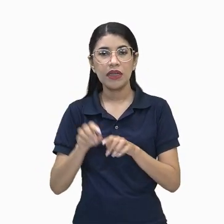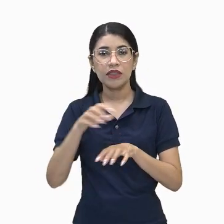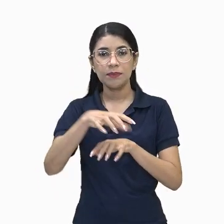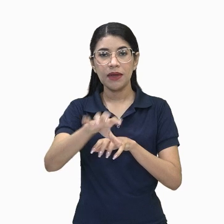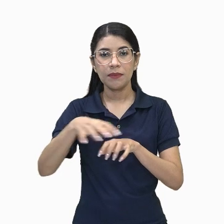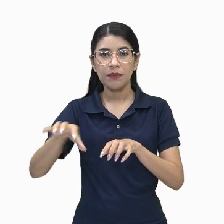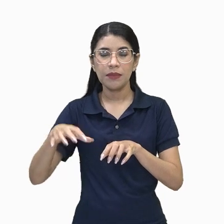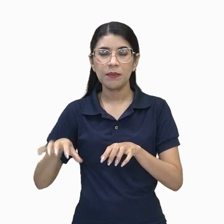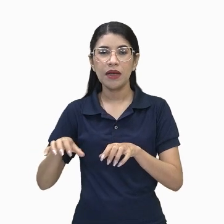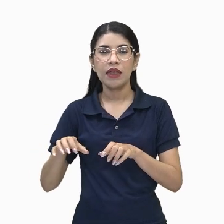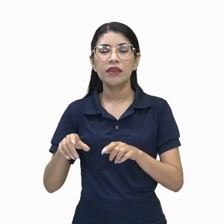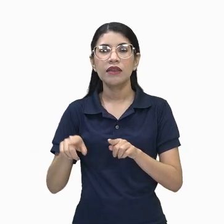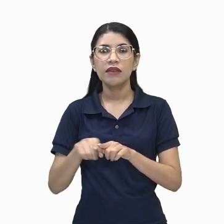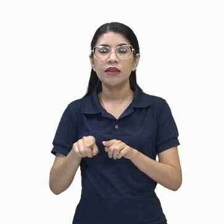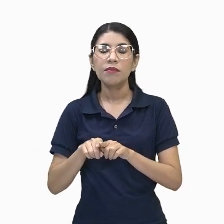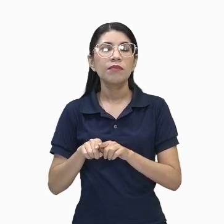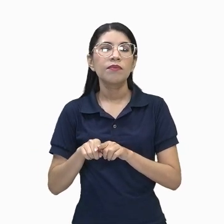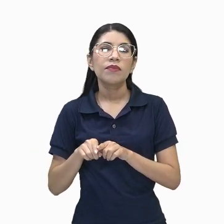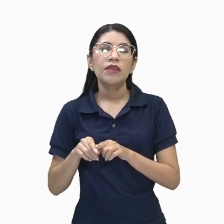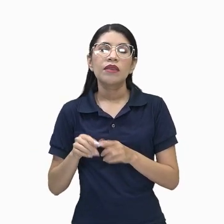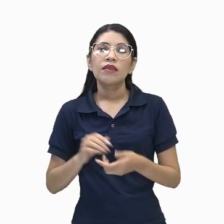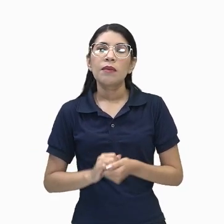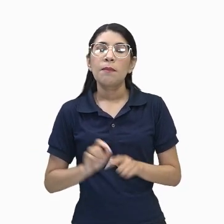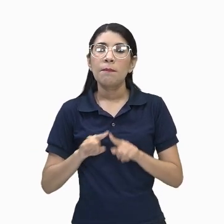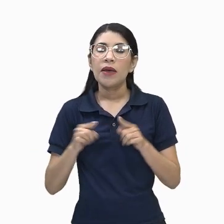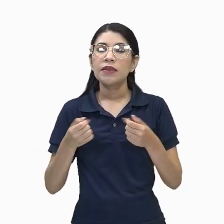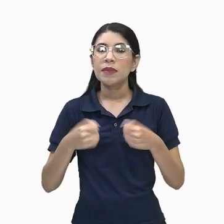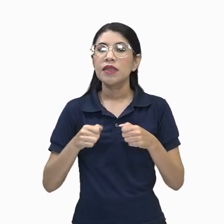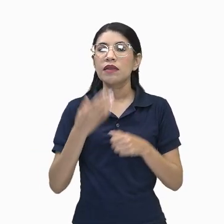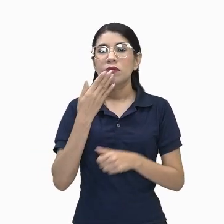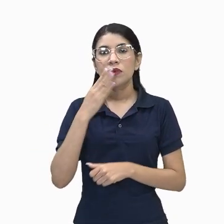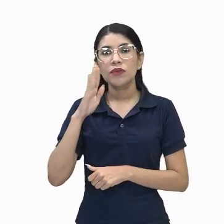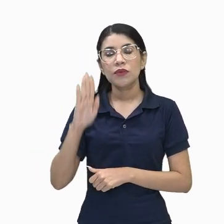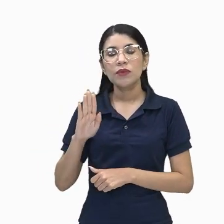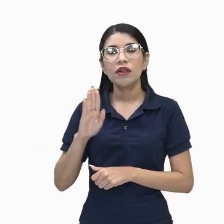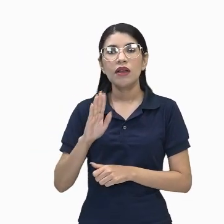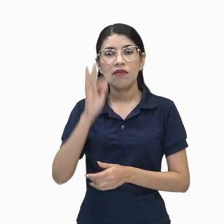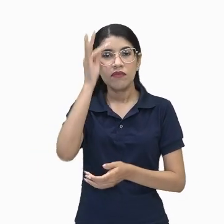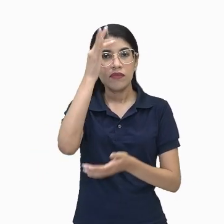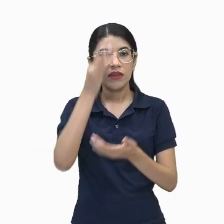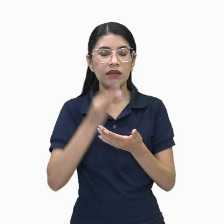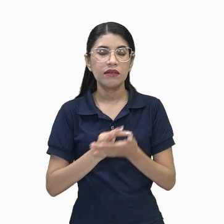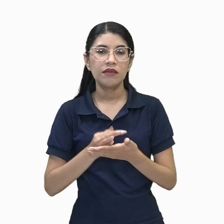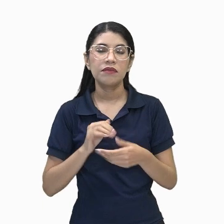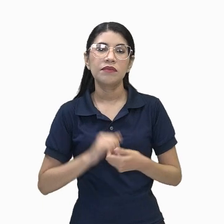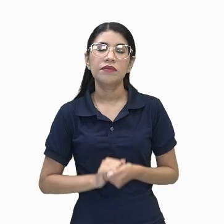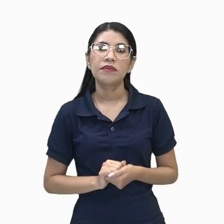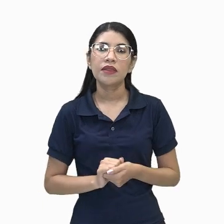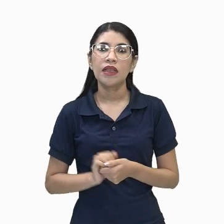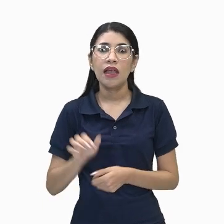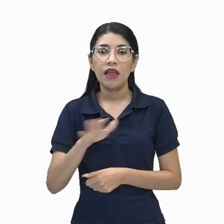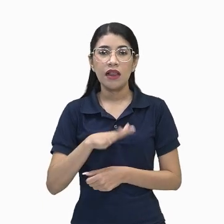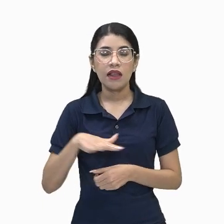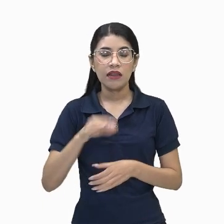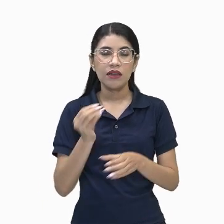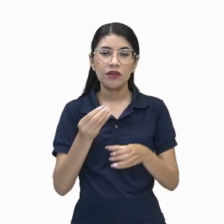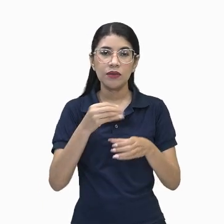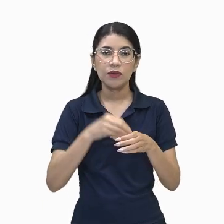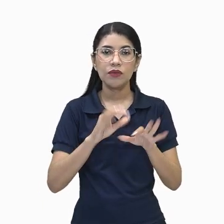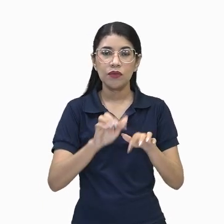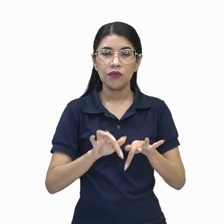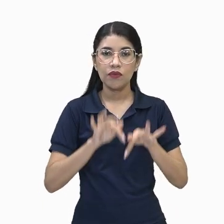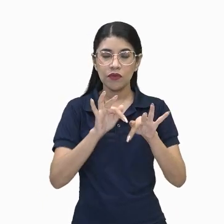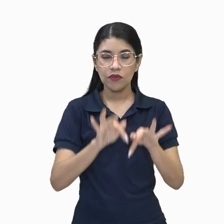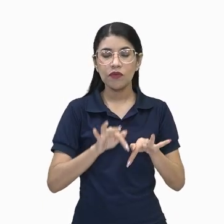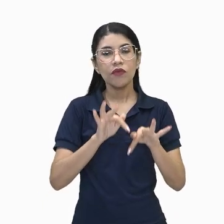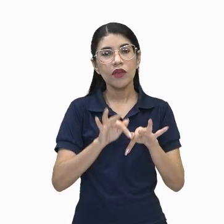seus vassalos em troca de um juramento de fidelidade. Dentro do seu feudo, o vassalo